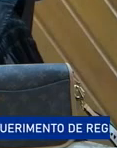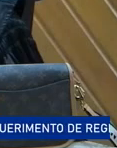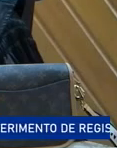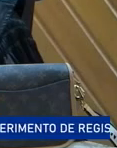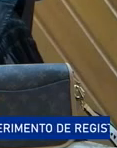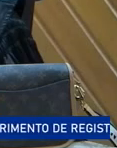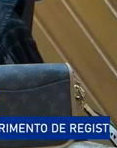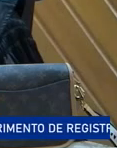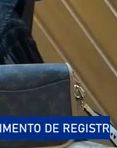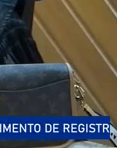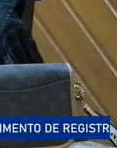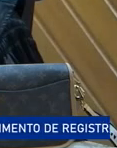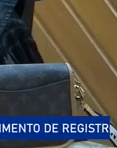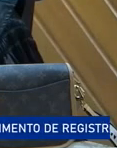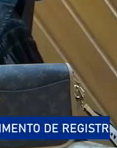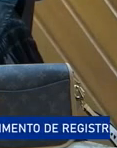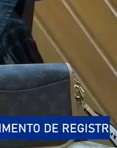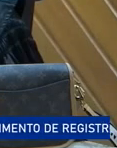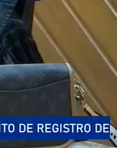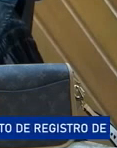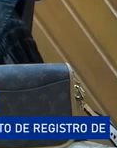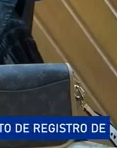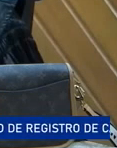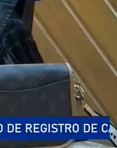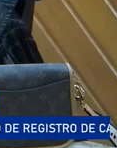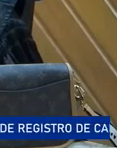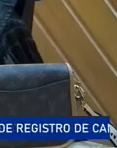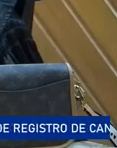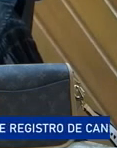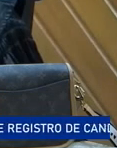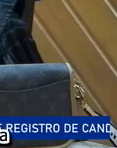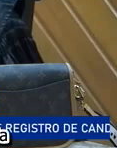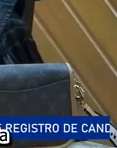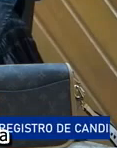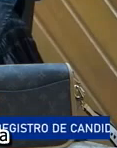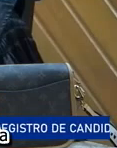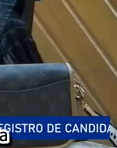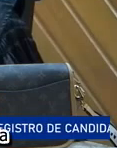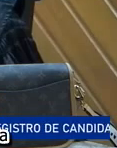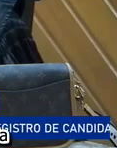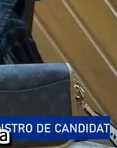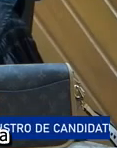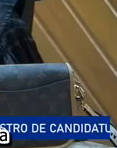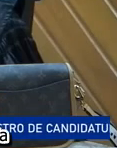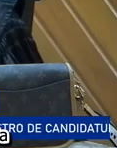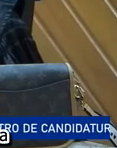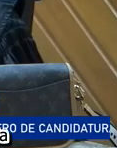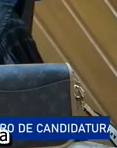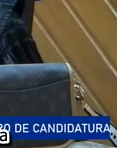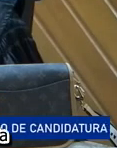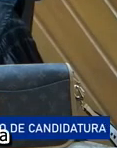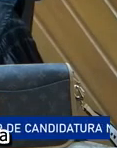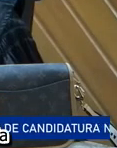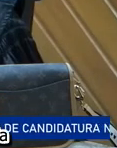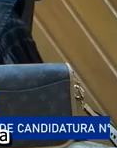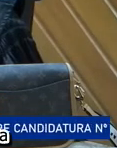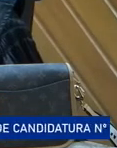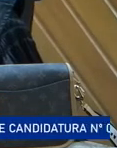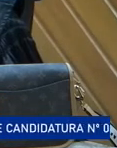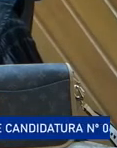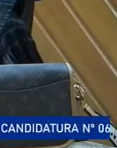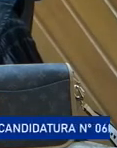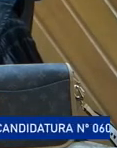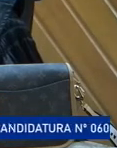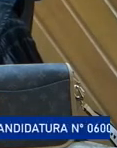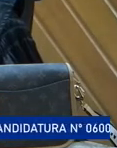eleitoral e manteve a sentença que indeferiu o registro de candidatura ante a ausência de comprovação da filiação partidária